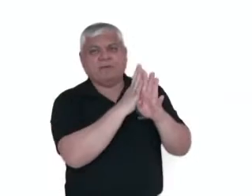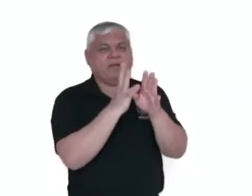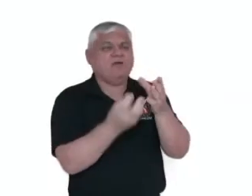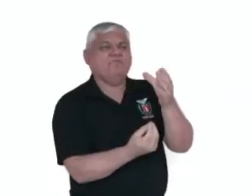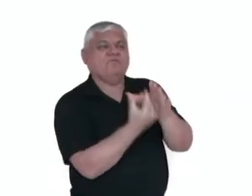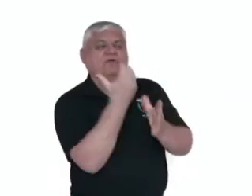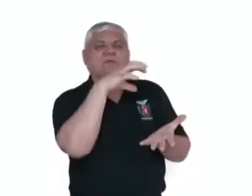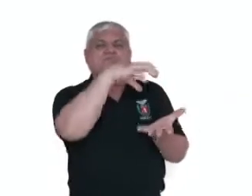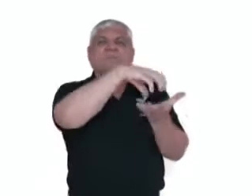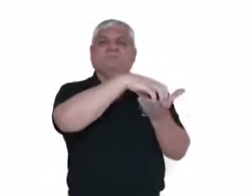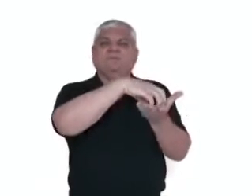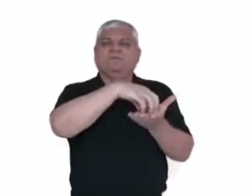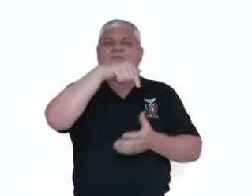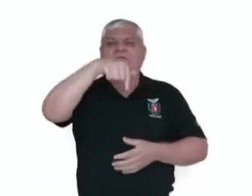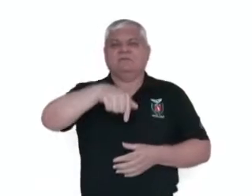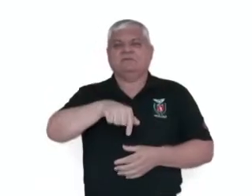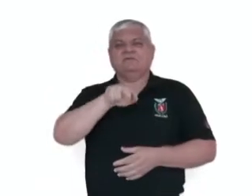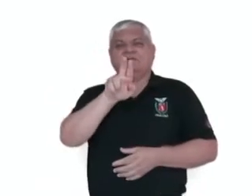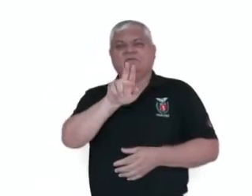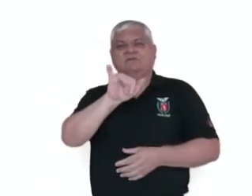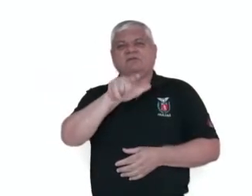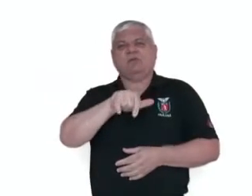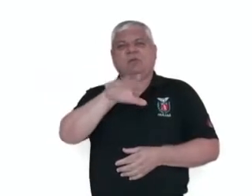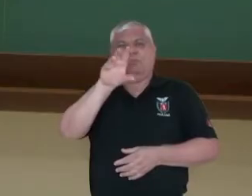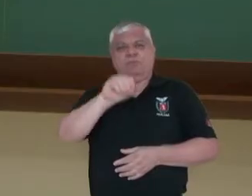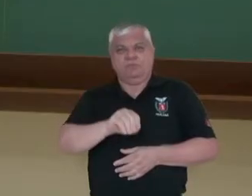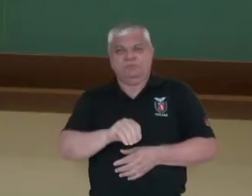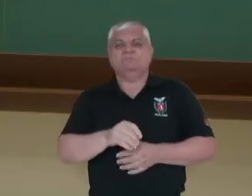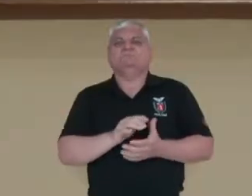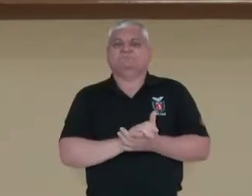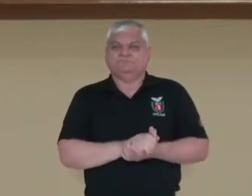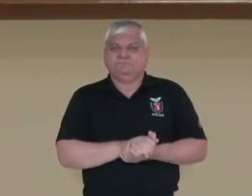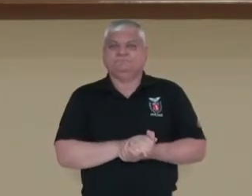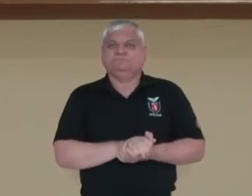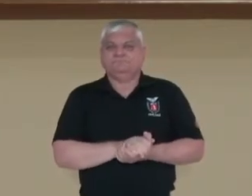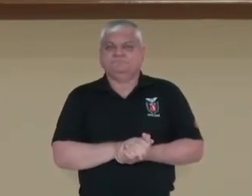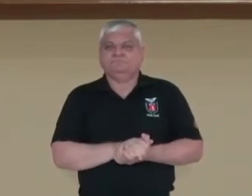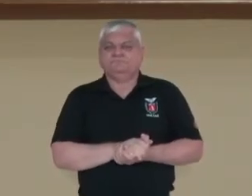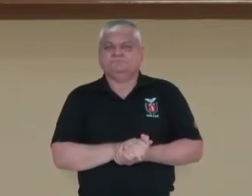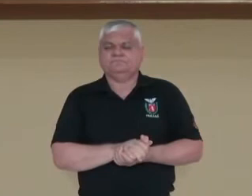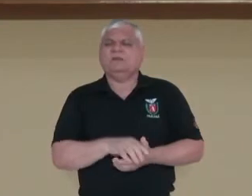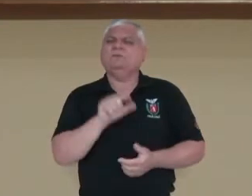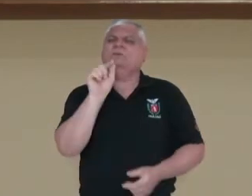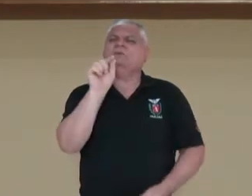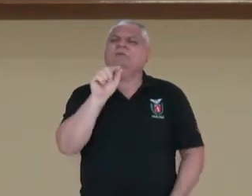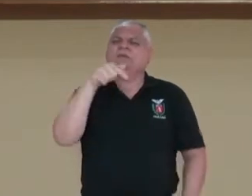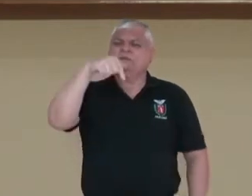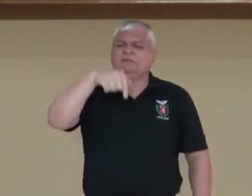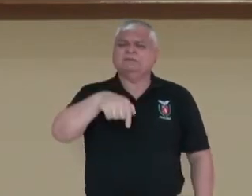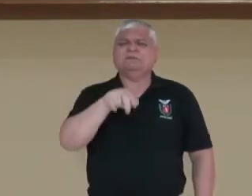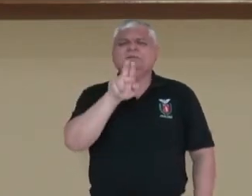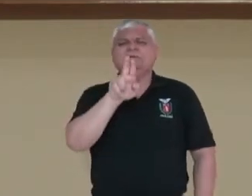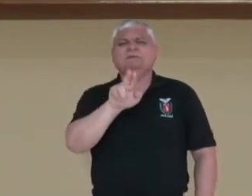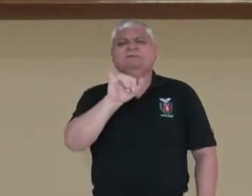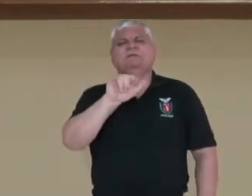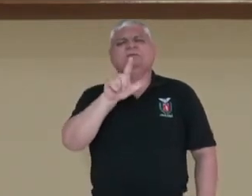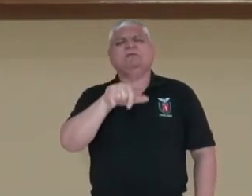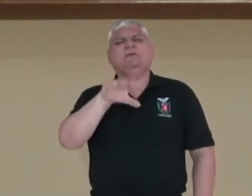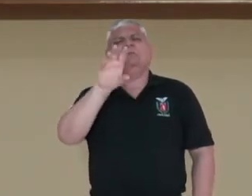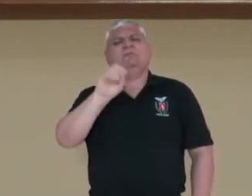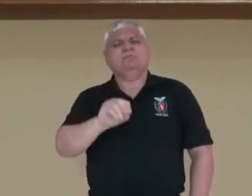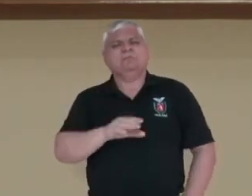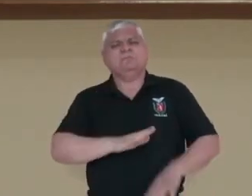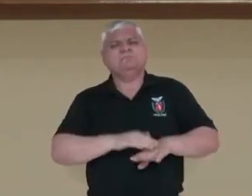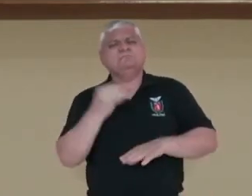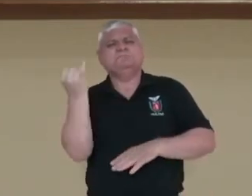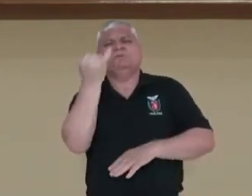quilombos, tá? Então veja, agora nós vamos entender o que eram esses quilombos, né? E vamos ver o mais